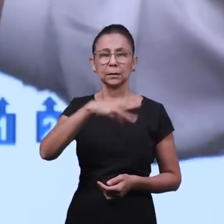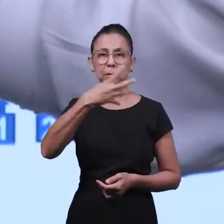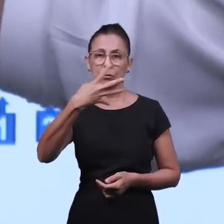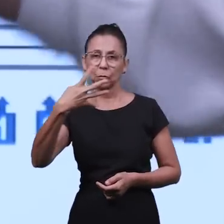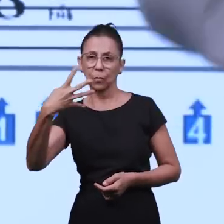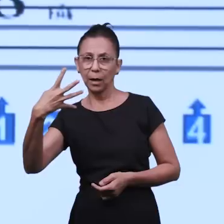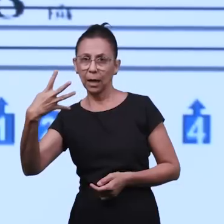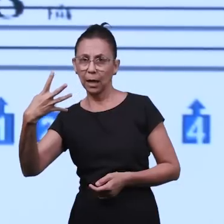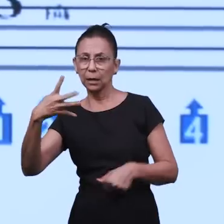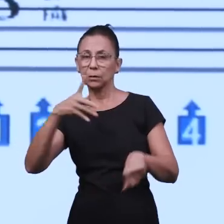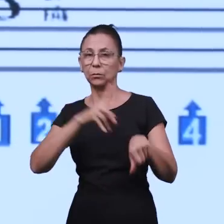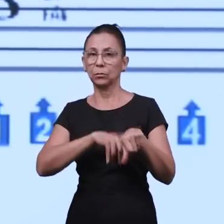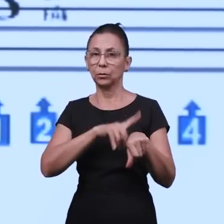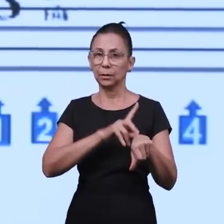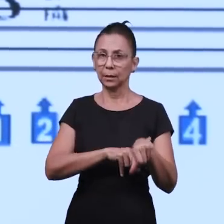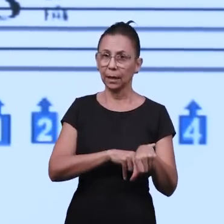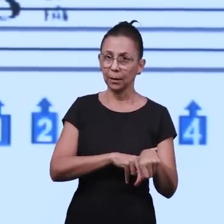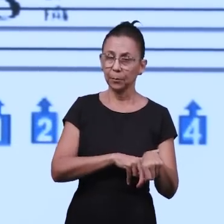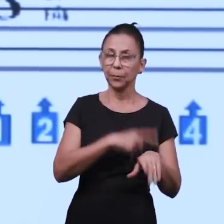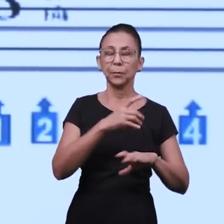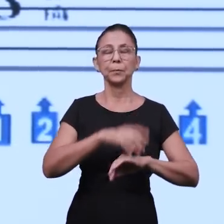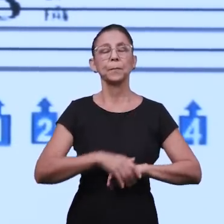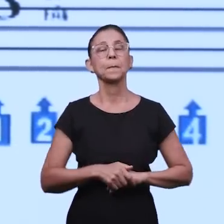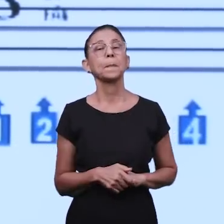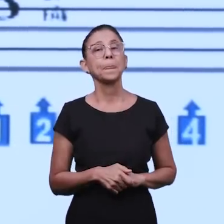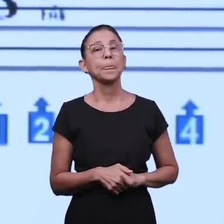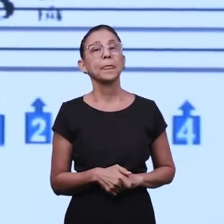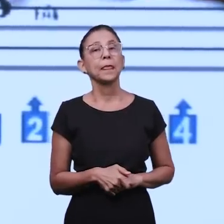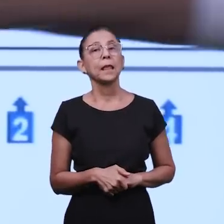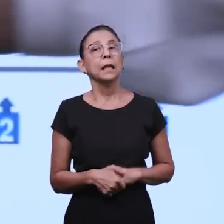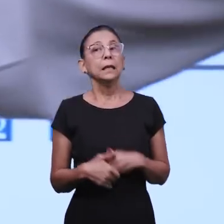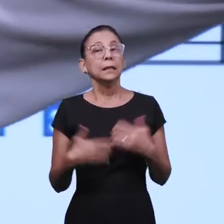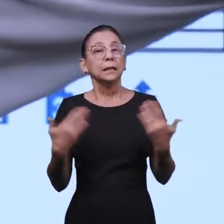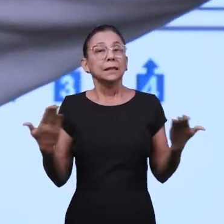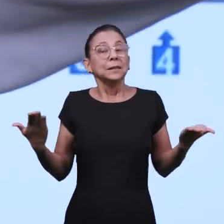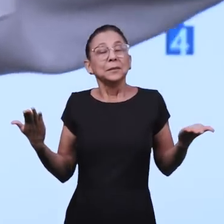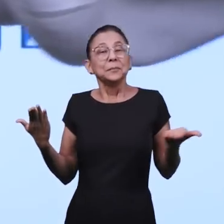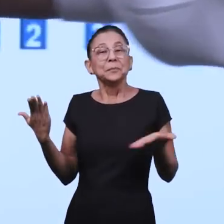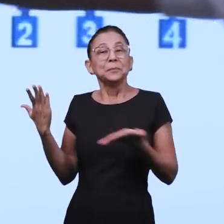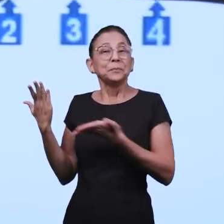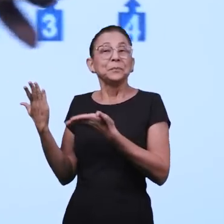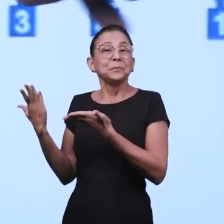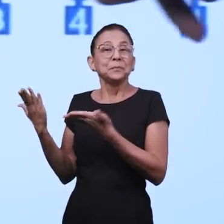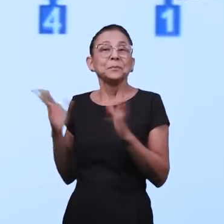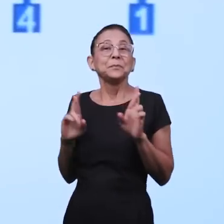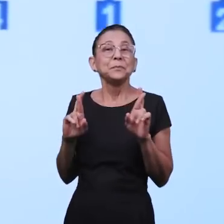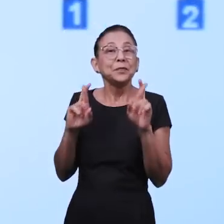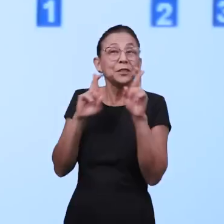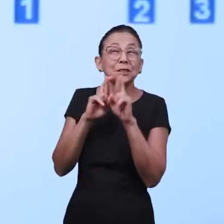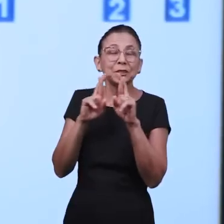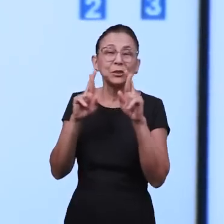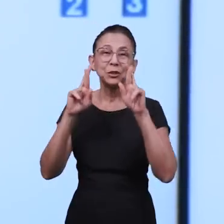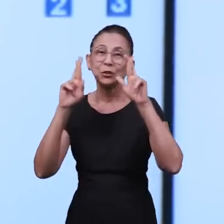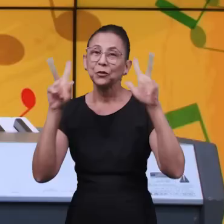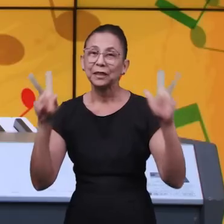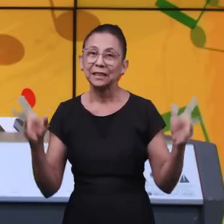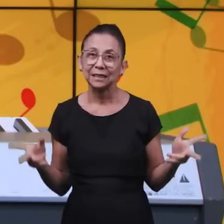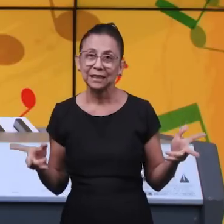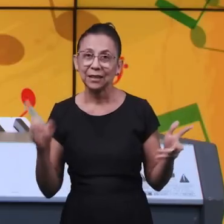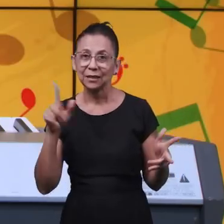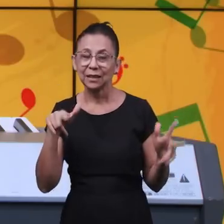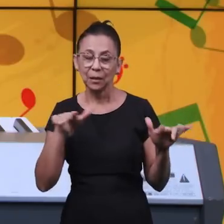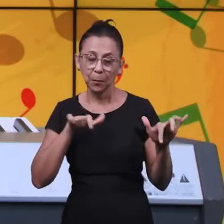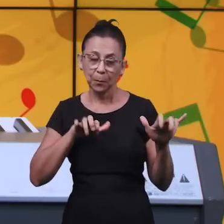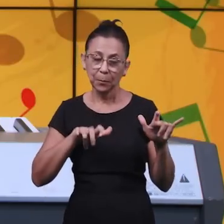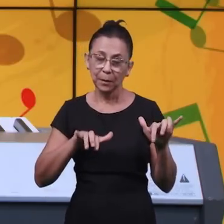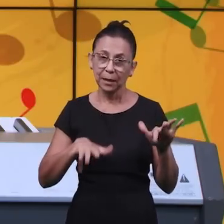quaternário, quatro tempos para cada compasso. E aqui está o diferencial para o